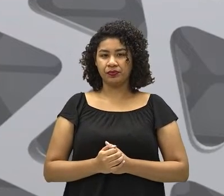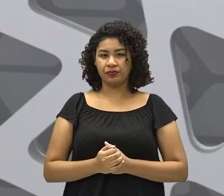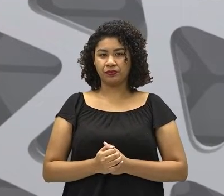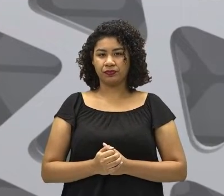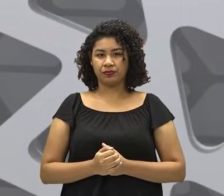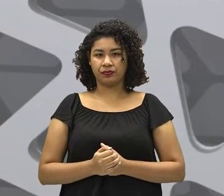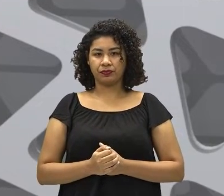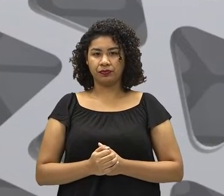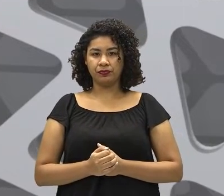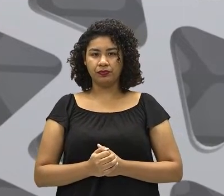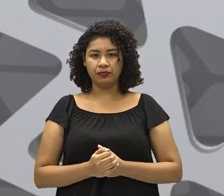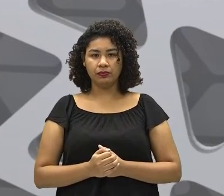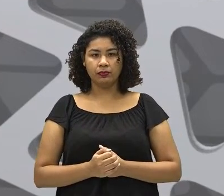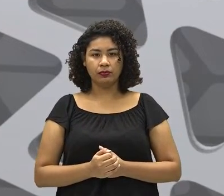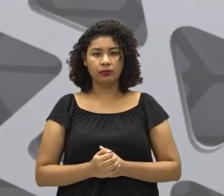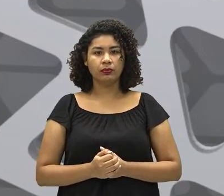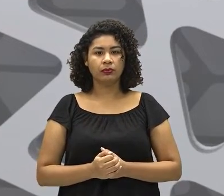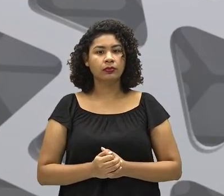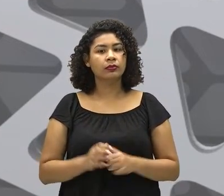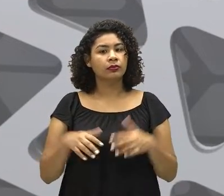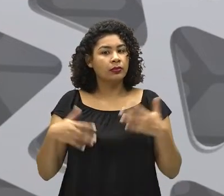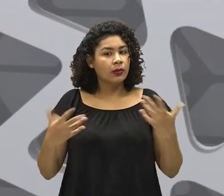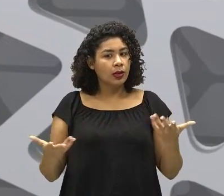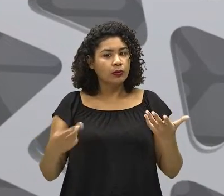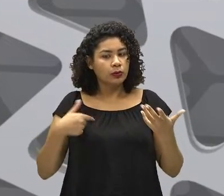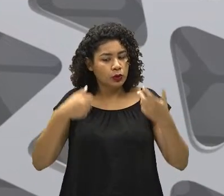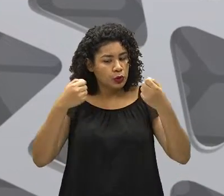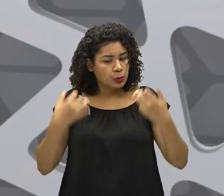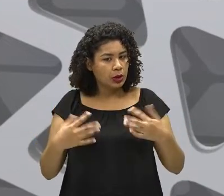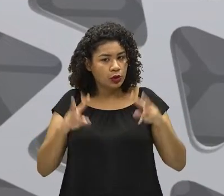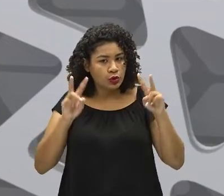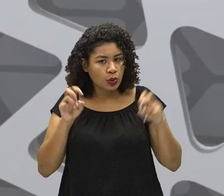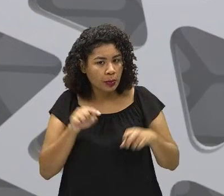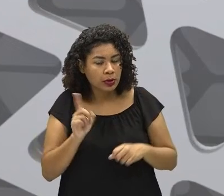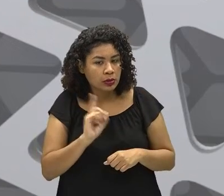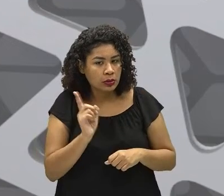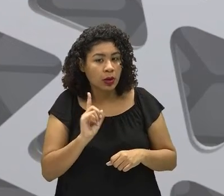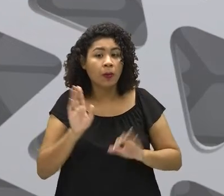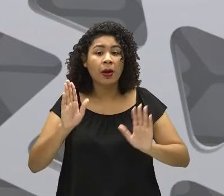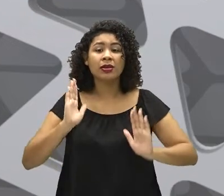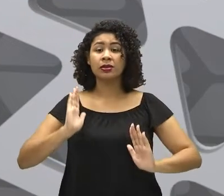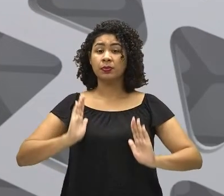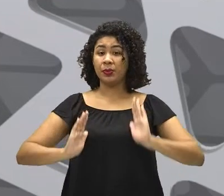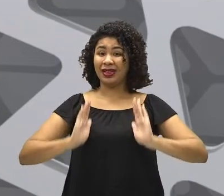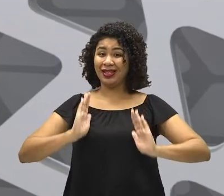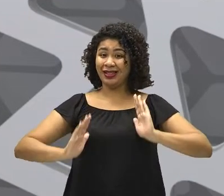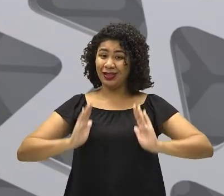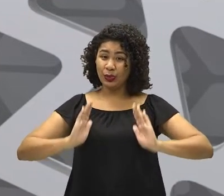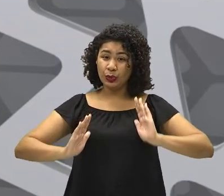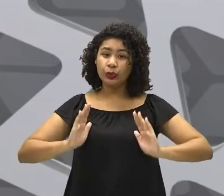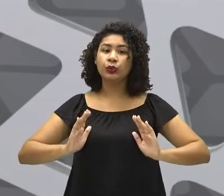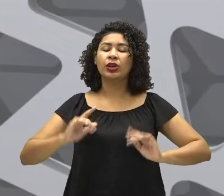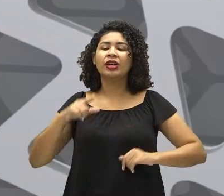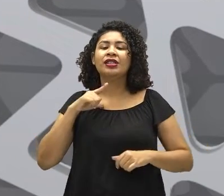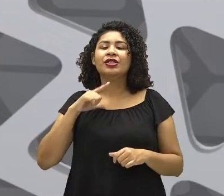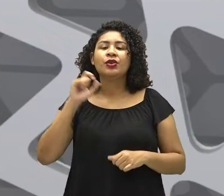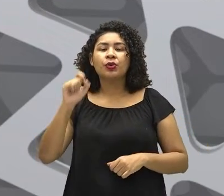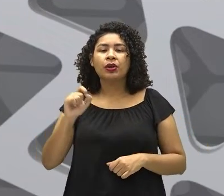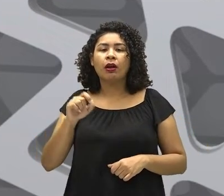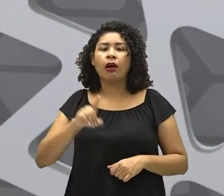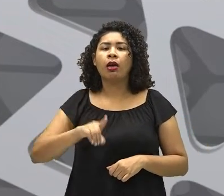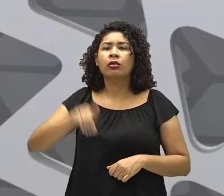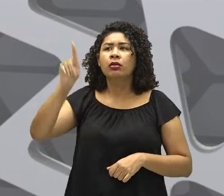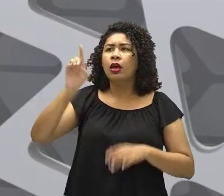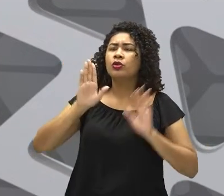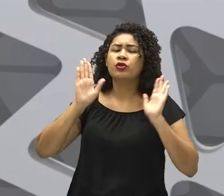científico racionalista. Nós não estamos dizendo isso. Mas até aquele momento, o teocentrismo,